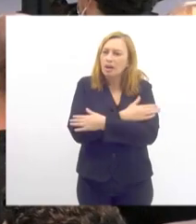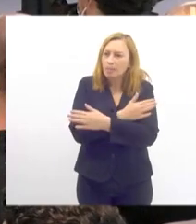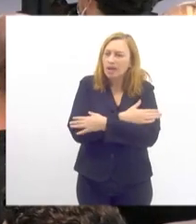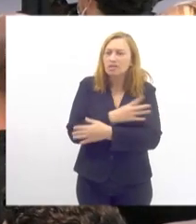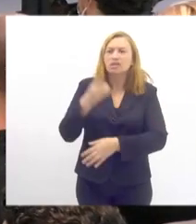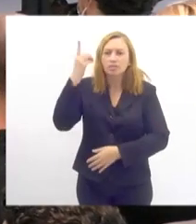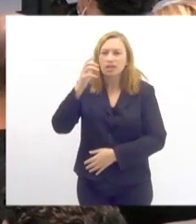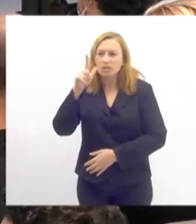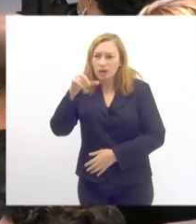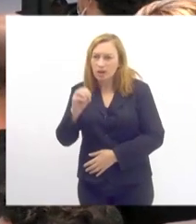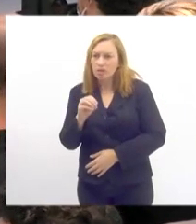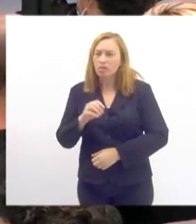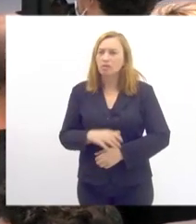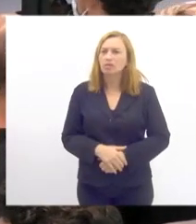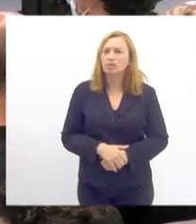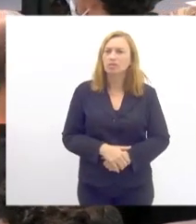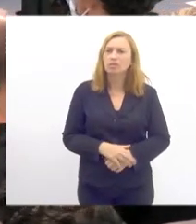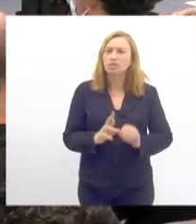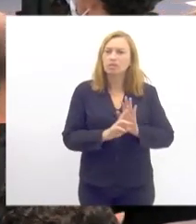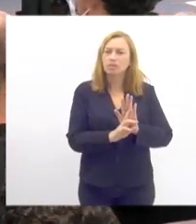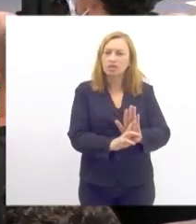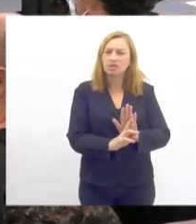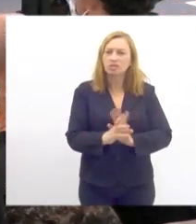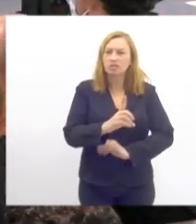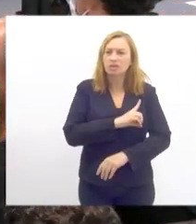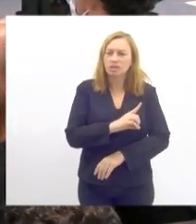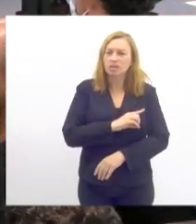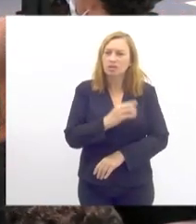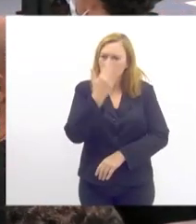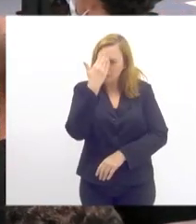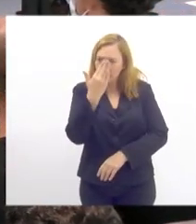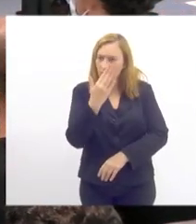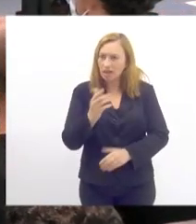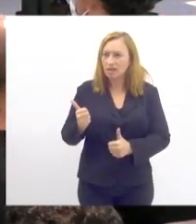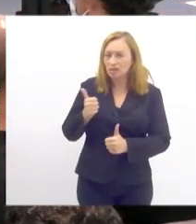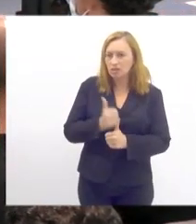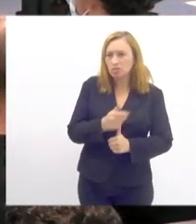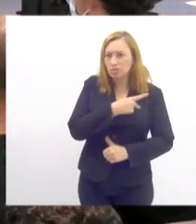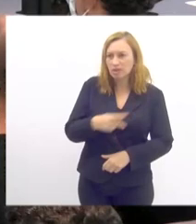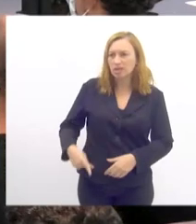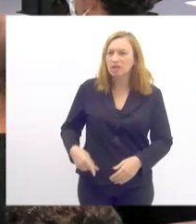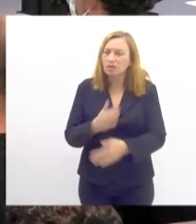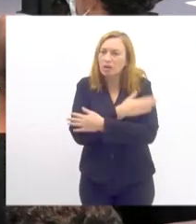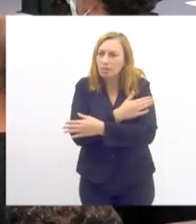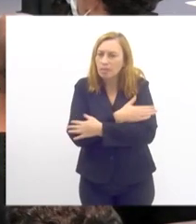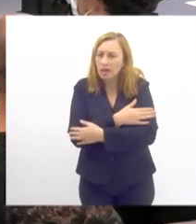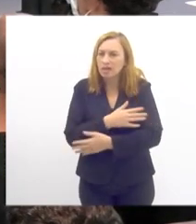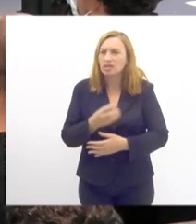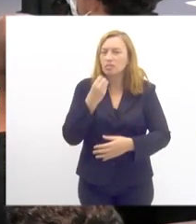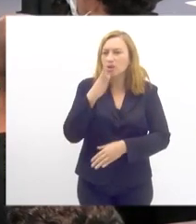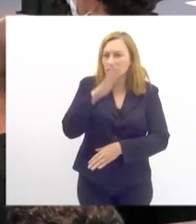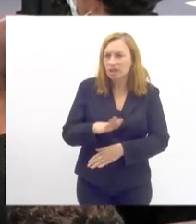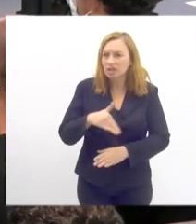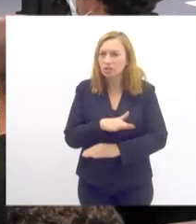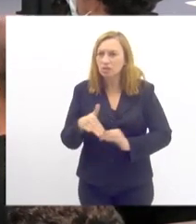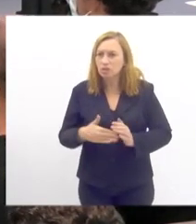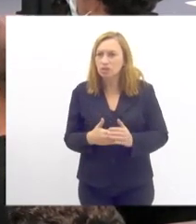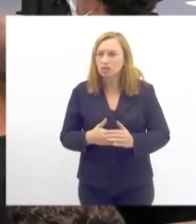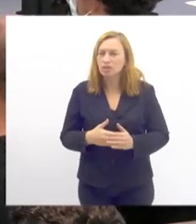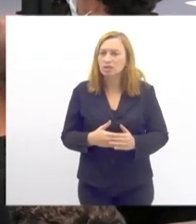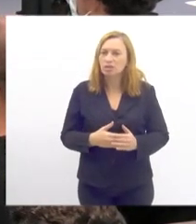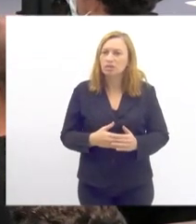presença. Também a representação do DETRAN. Obrigado, meu irmão. Assumi a presidência. Deputado Alemar, forte abraço. Boa tarde a todos.